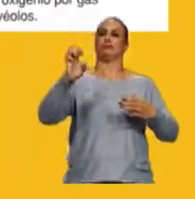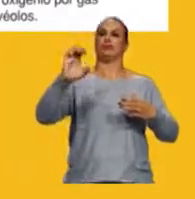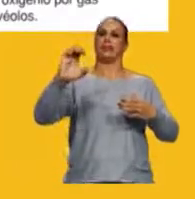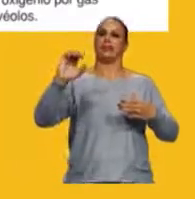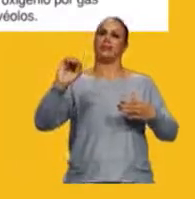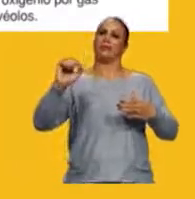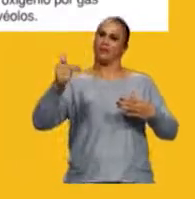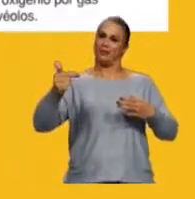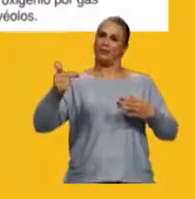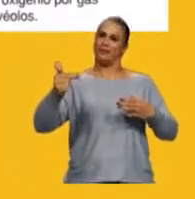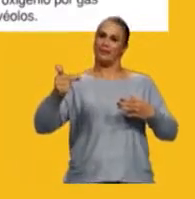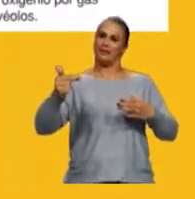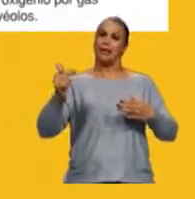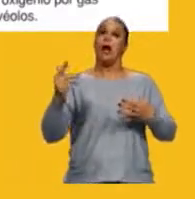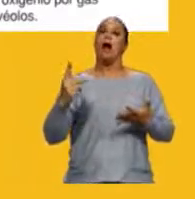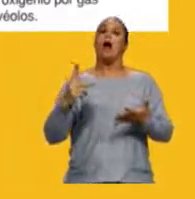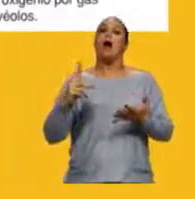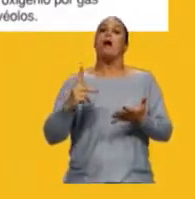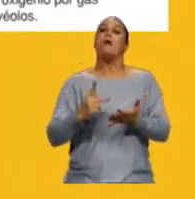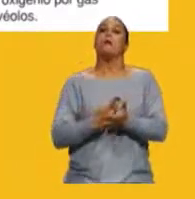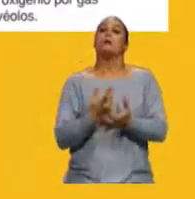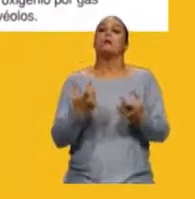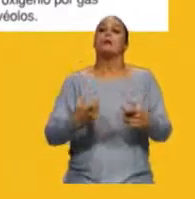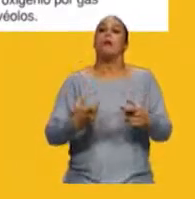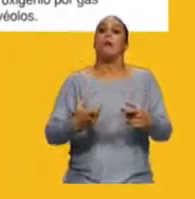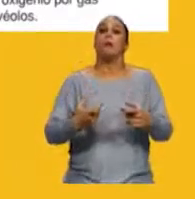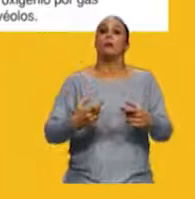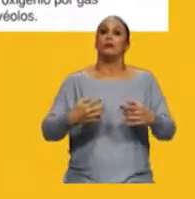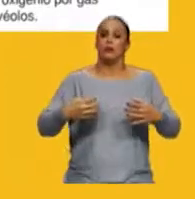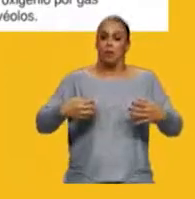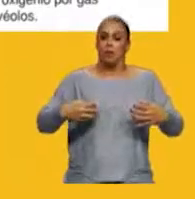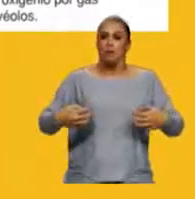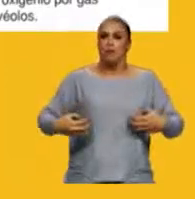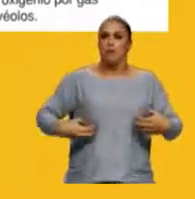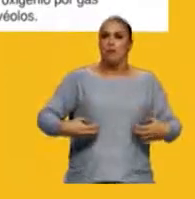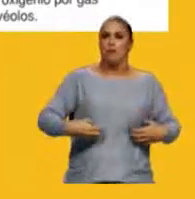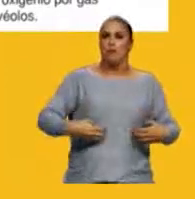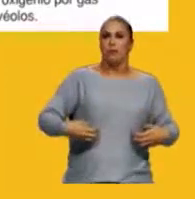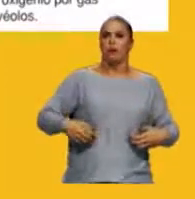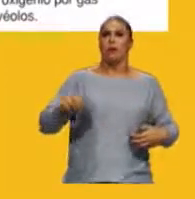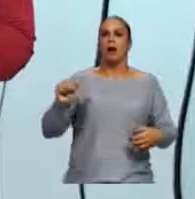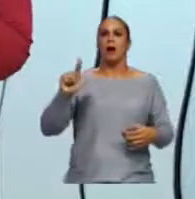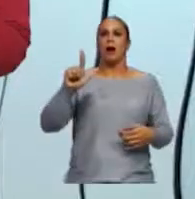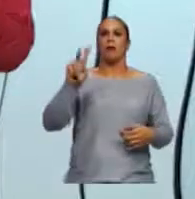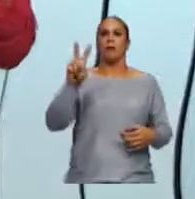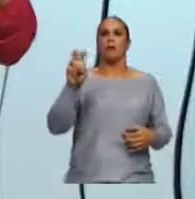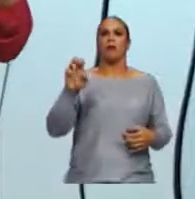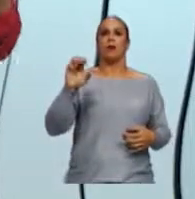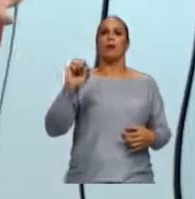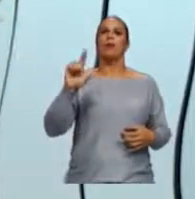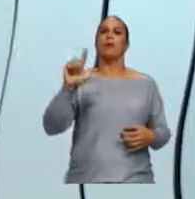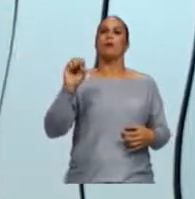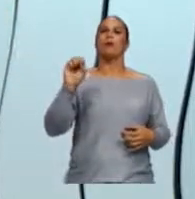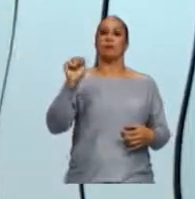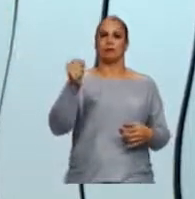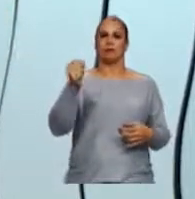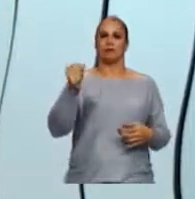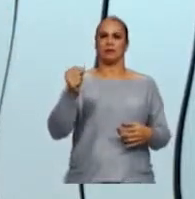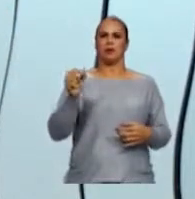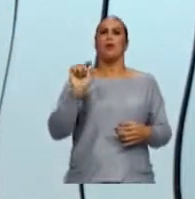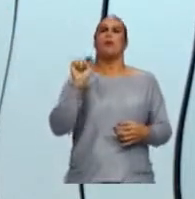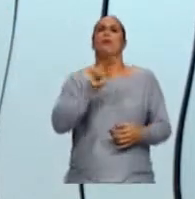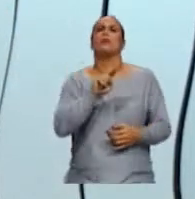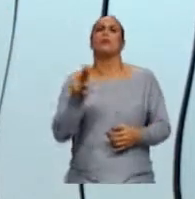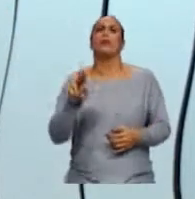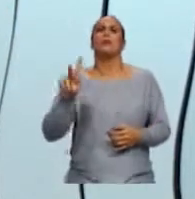pulmonares e é um processo que a gente chama de hematose. A respiração,